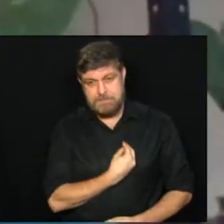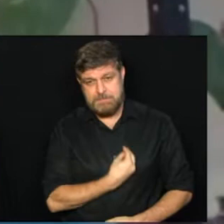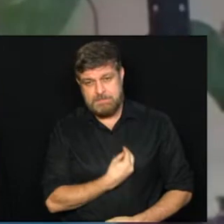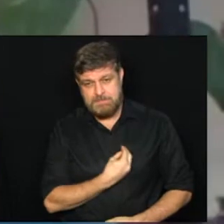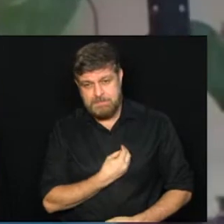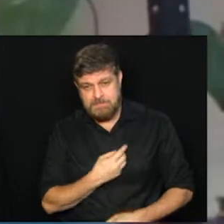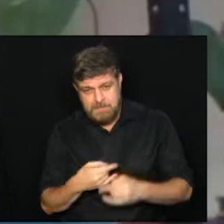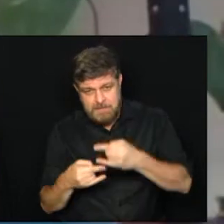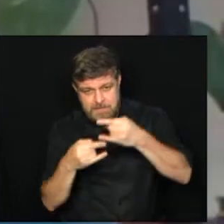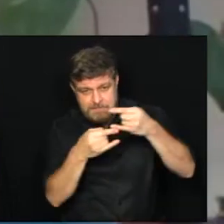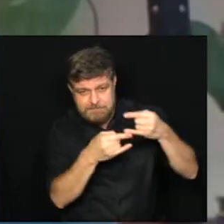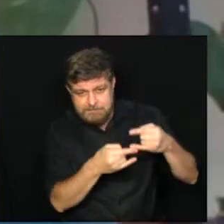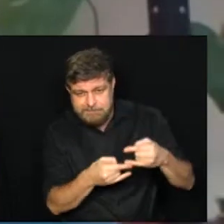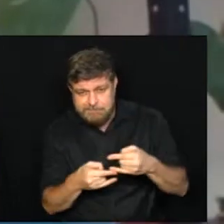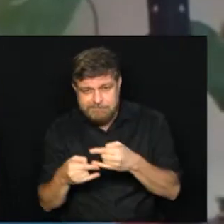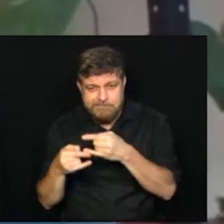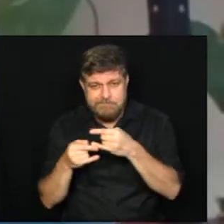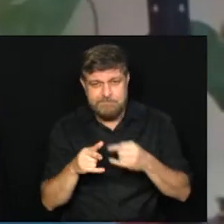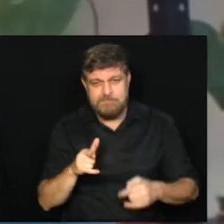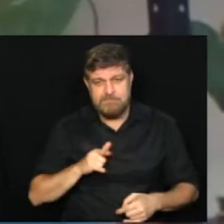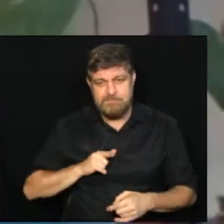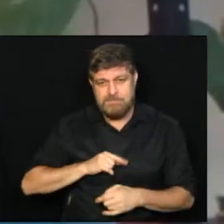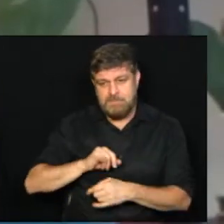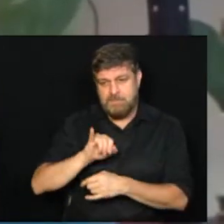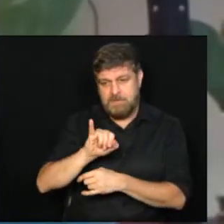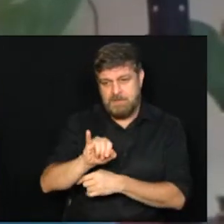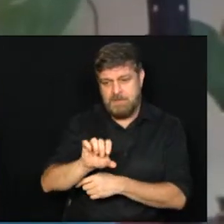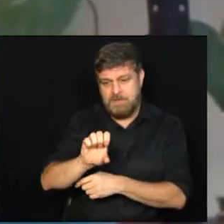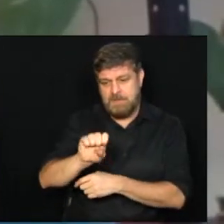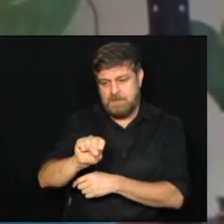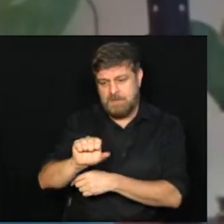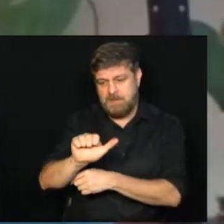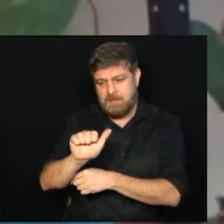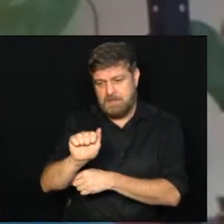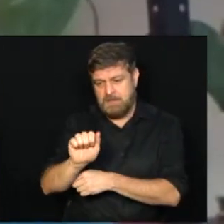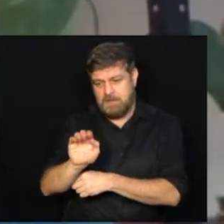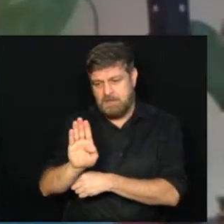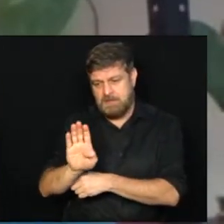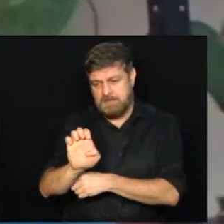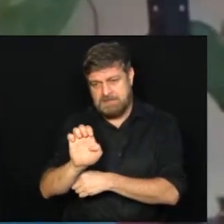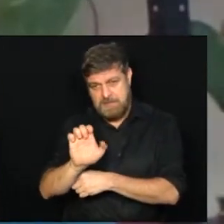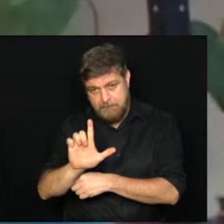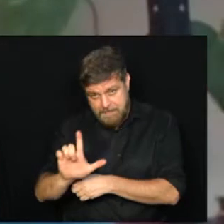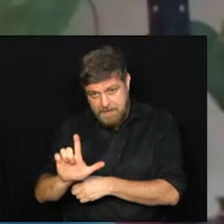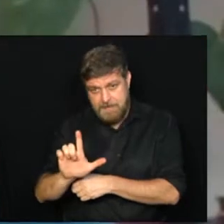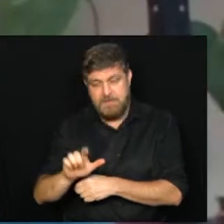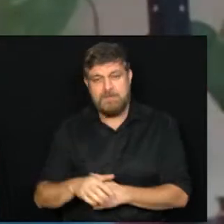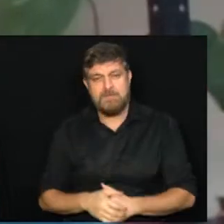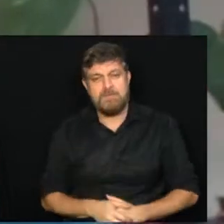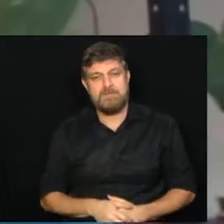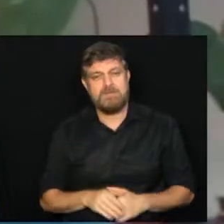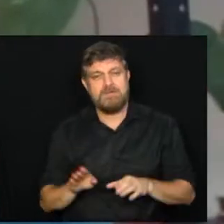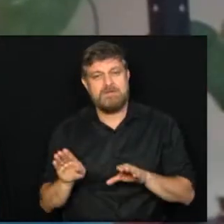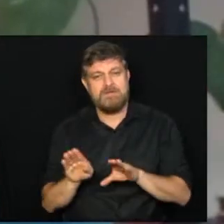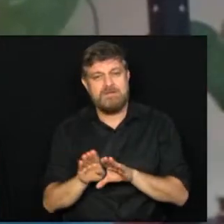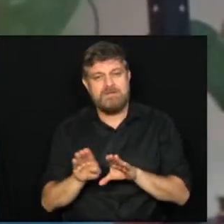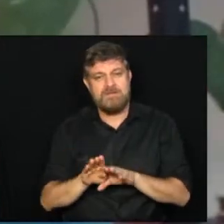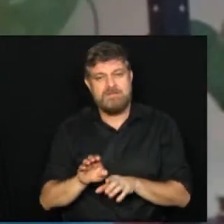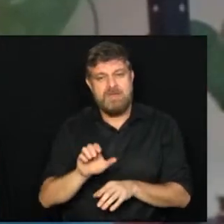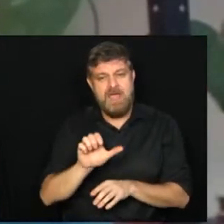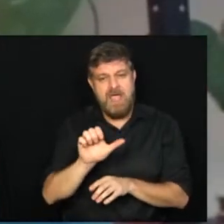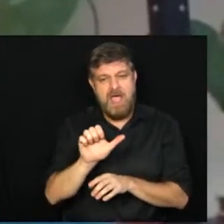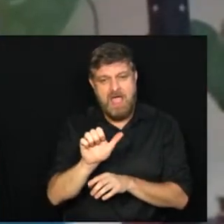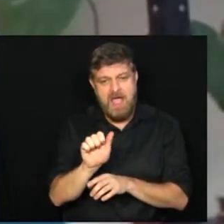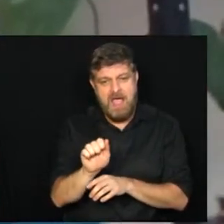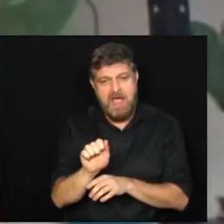pela lista, a Isabel, que está nos acompanhando, e ao Ayrton, que também está